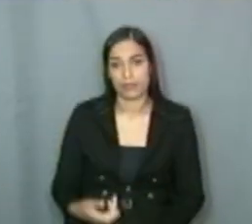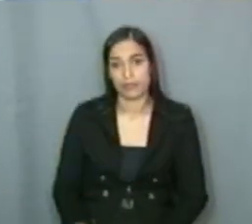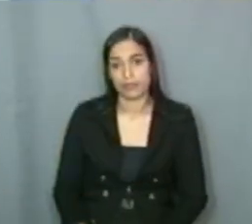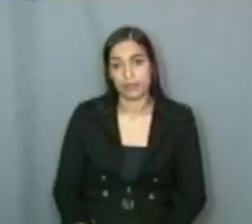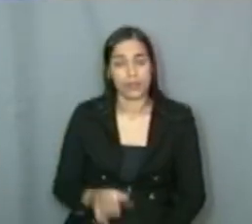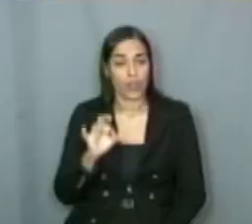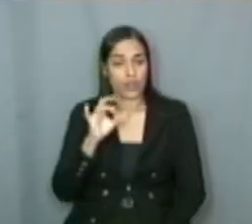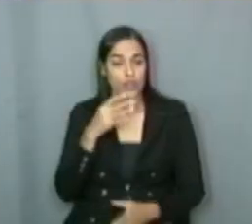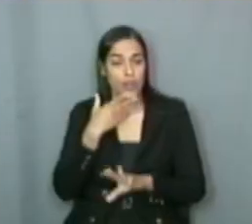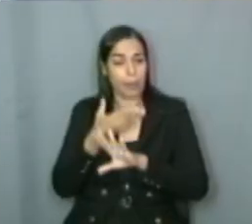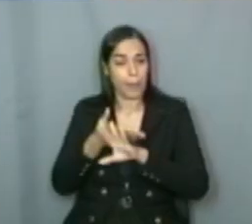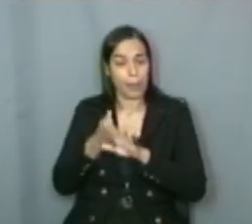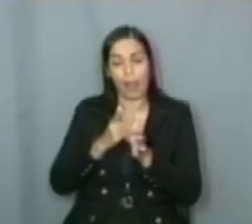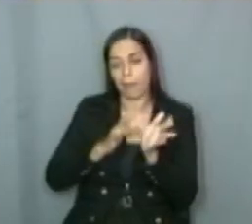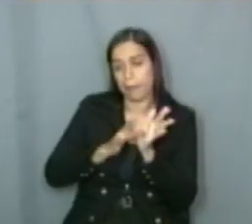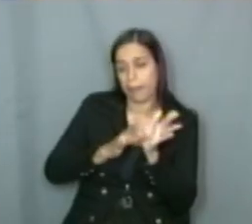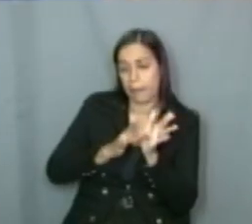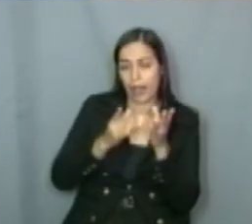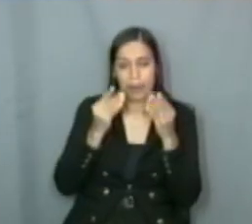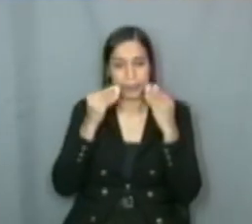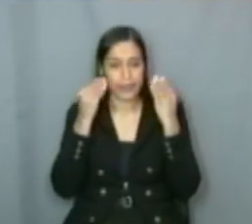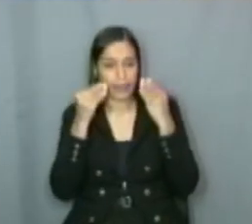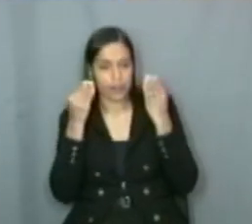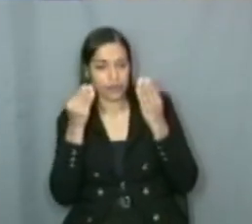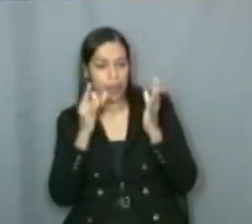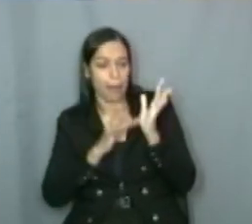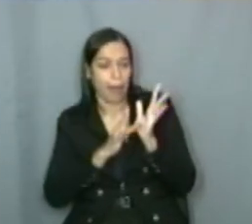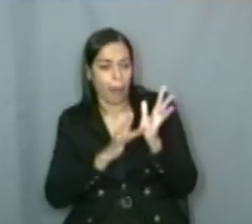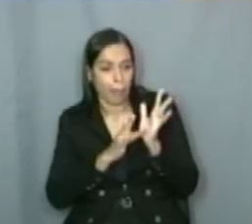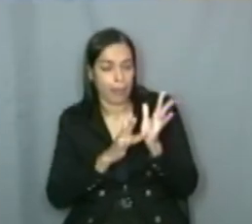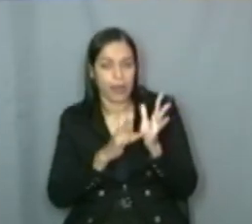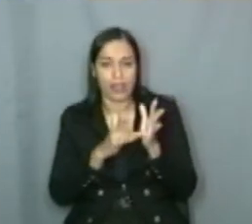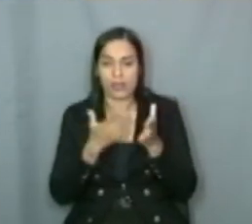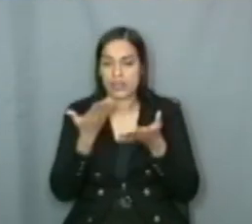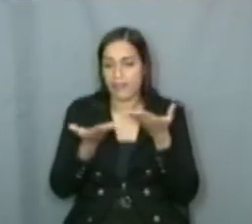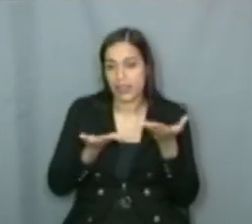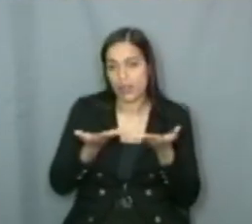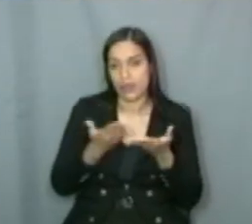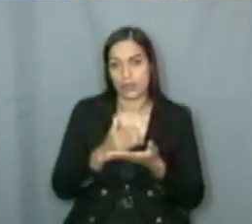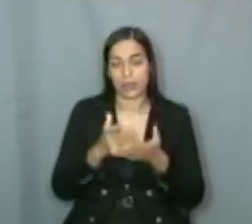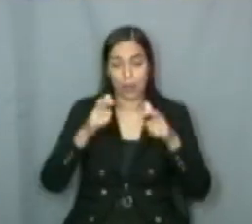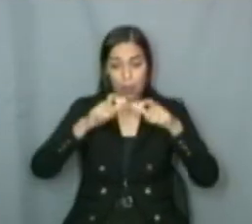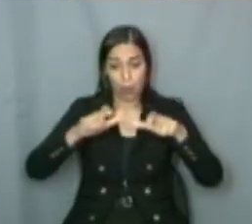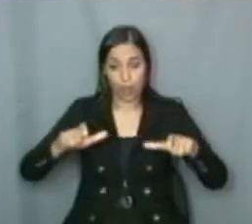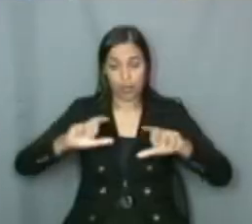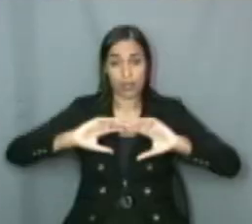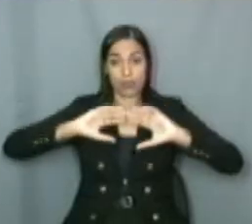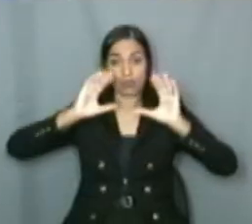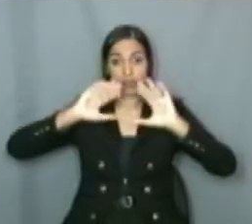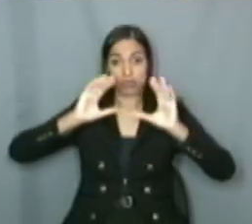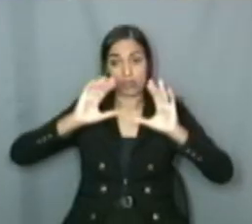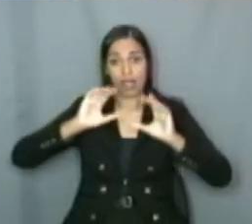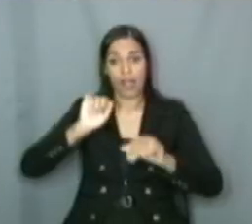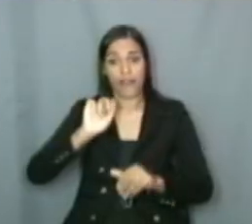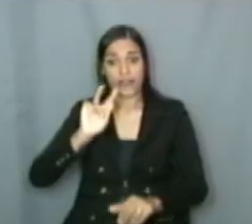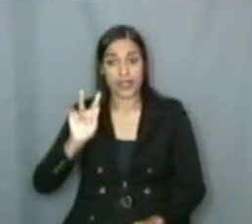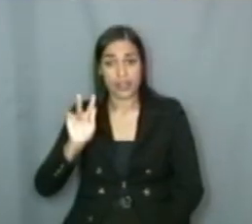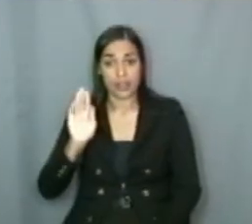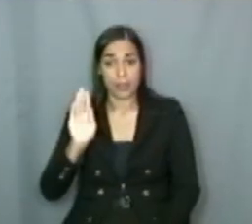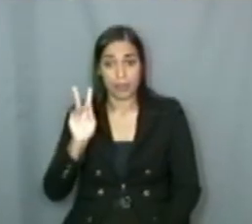faz maquiagem, seja lá qual for o serviço, é só maquiagem. Aí tá aqui. Quadra de basquete da Avenida Boa Viagem, em frente ao Entre